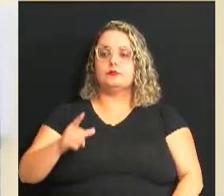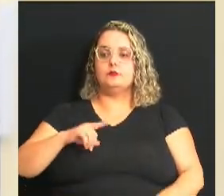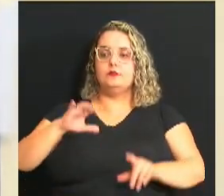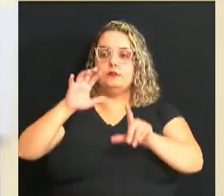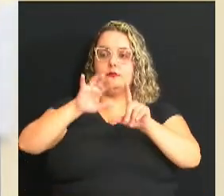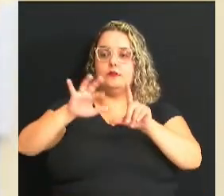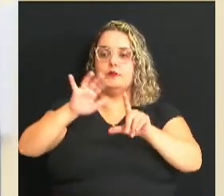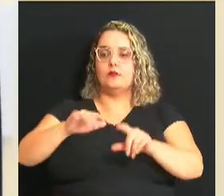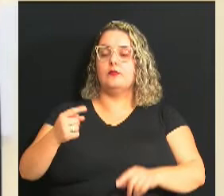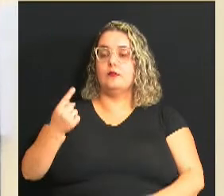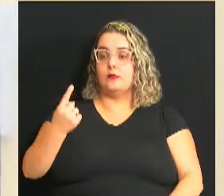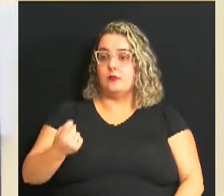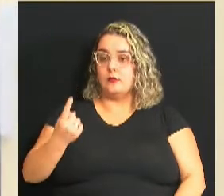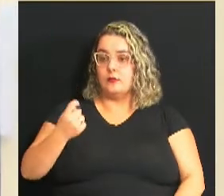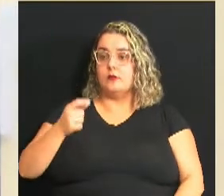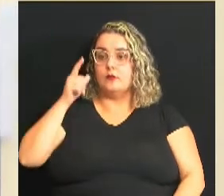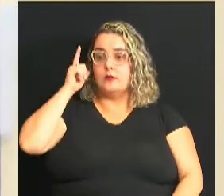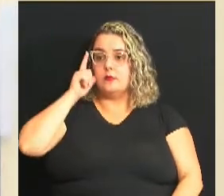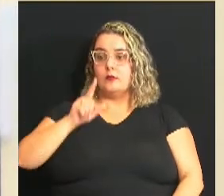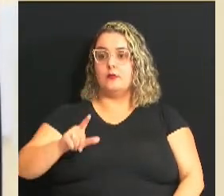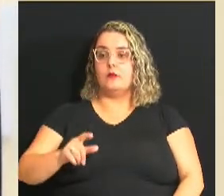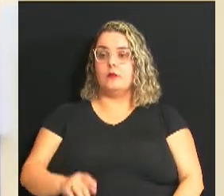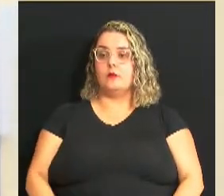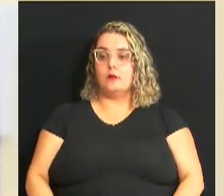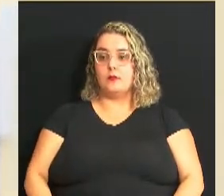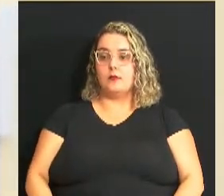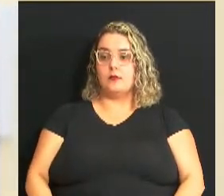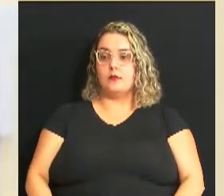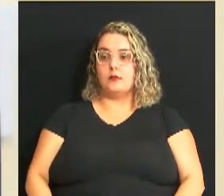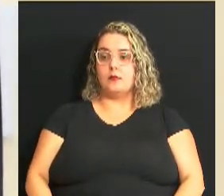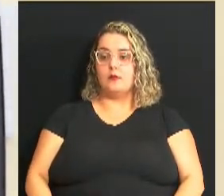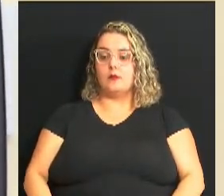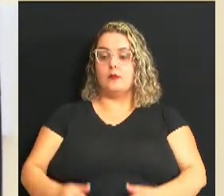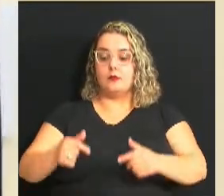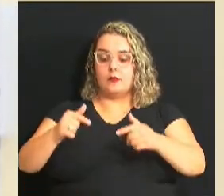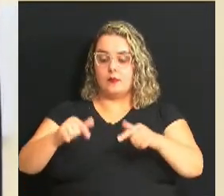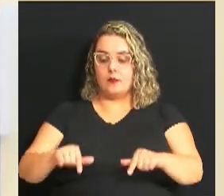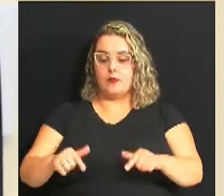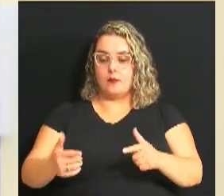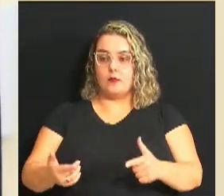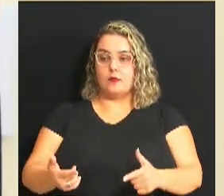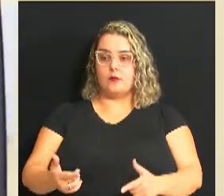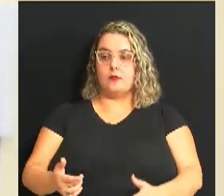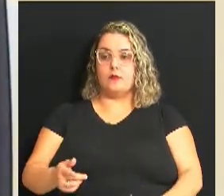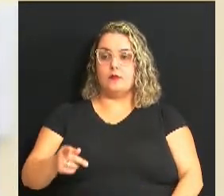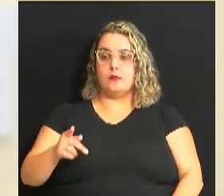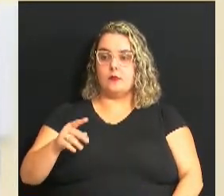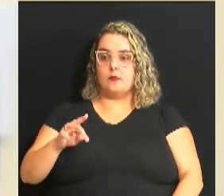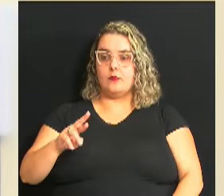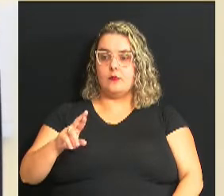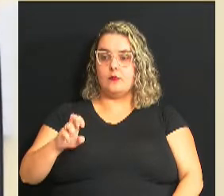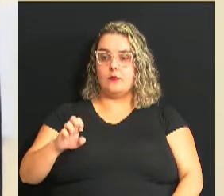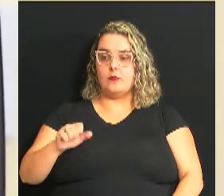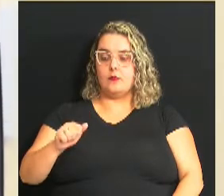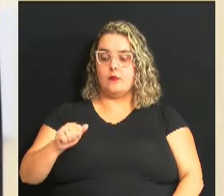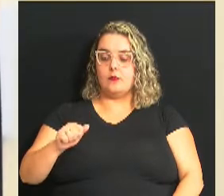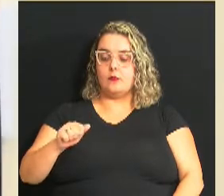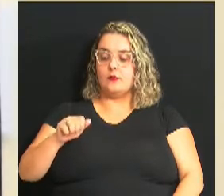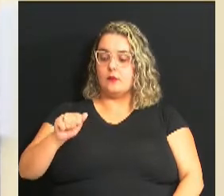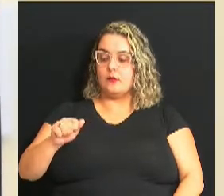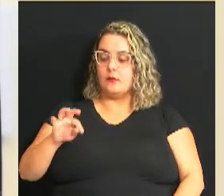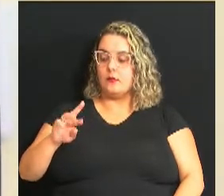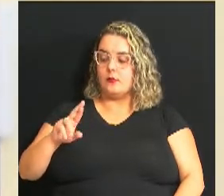única onde você consegue cadastrar os espaços atrelados à manifestação, porque você